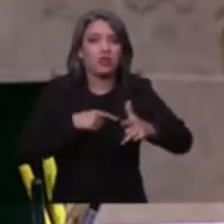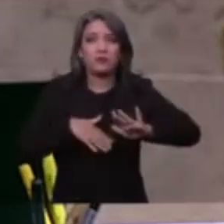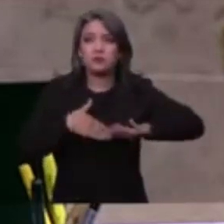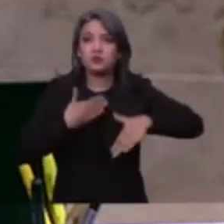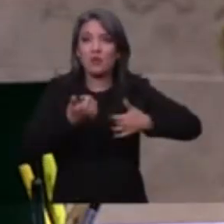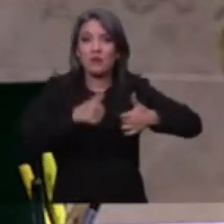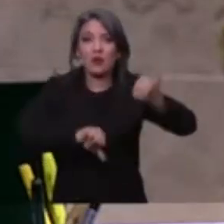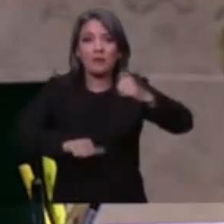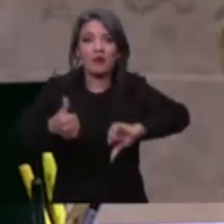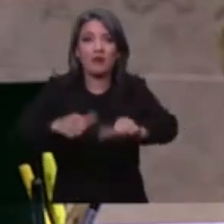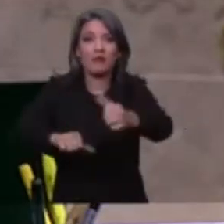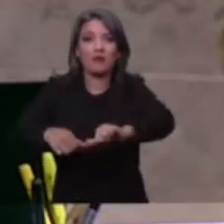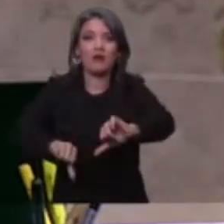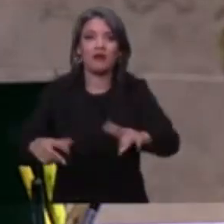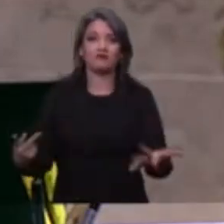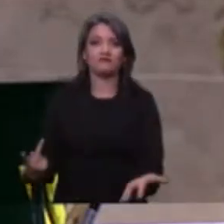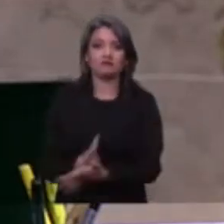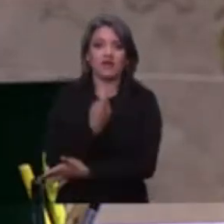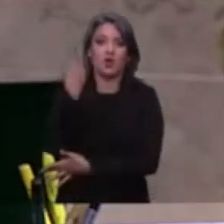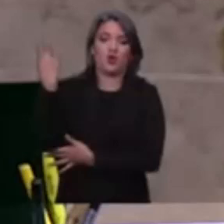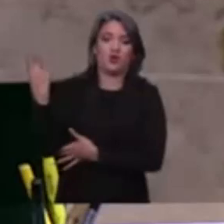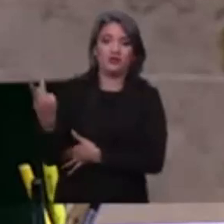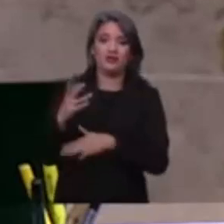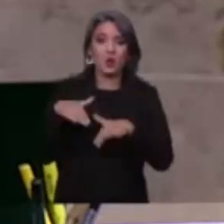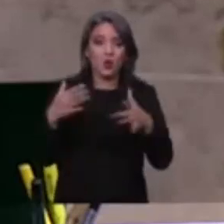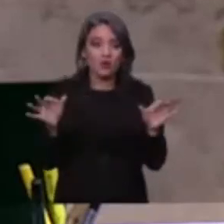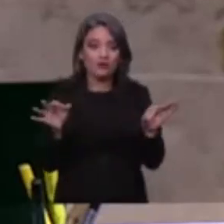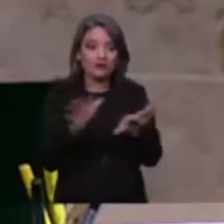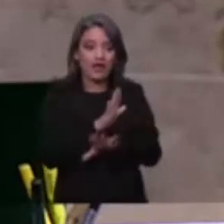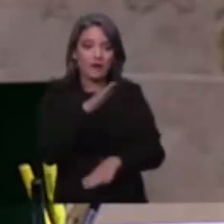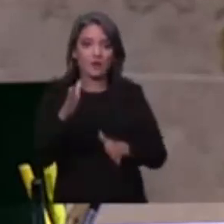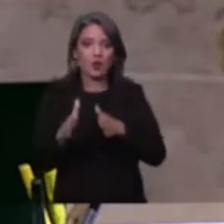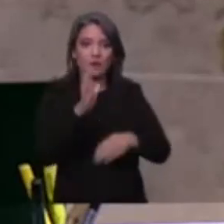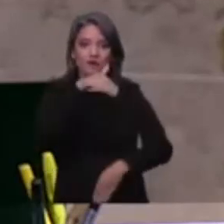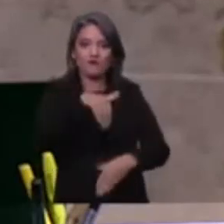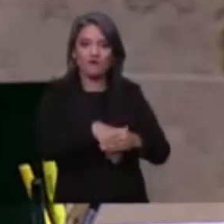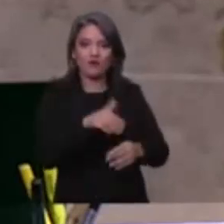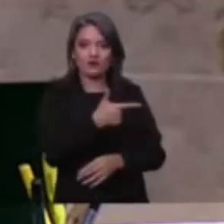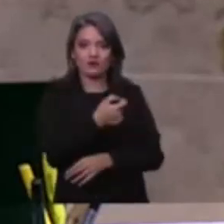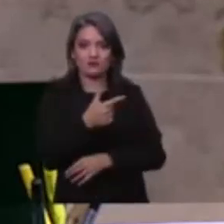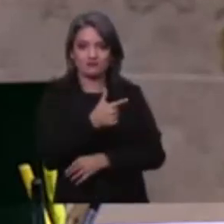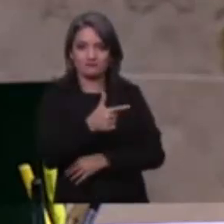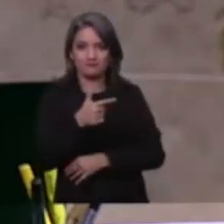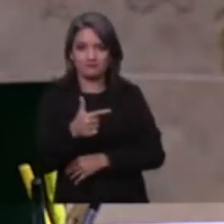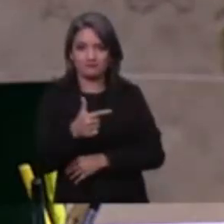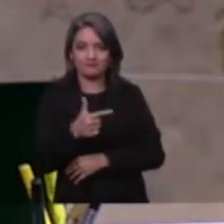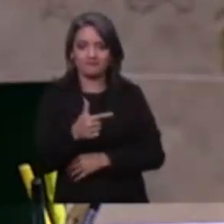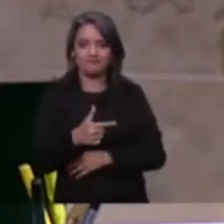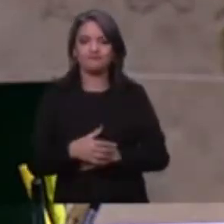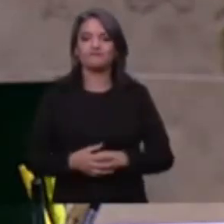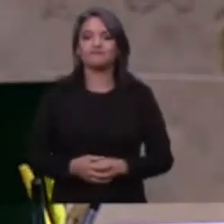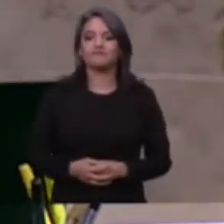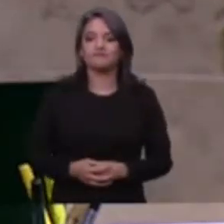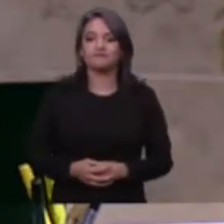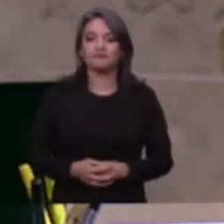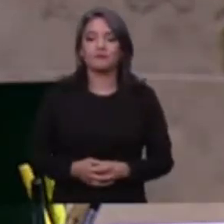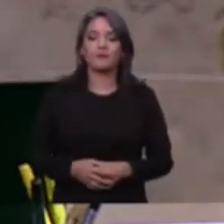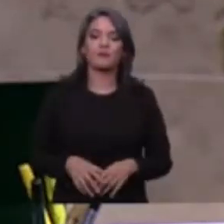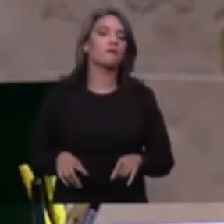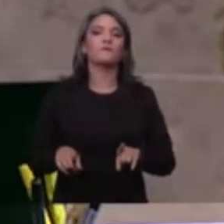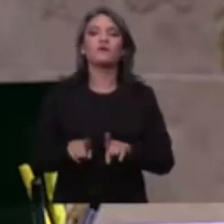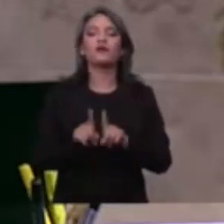e concatenados desde o término das eleições de 2022. Não há dúvidas quanto